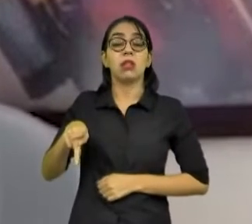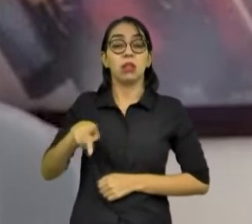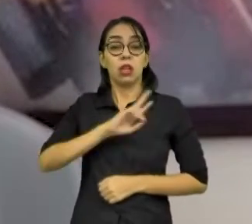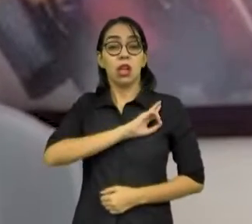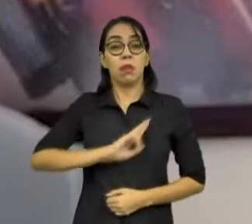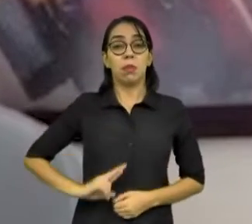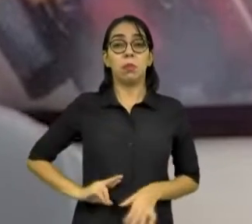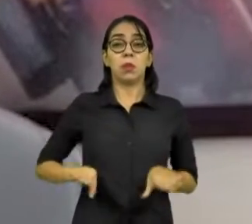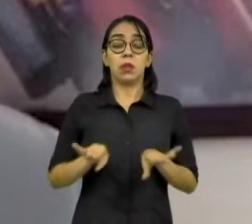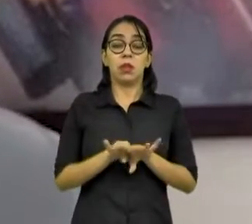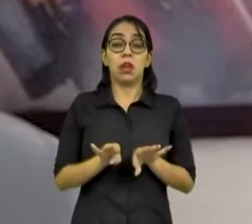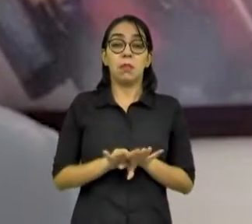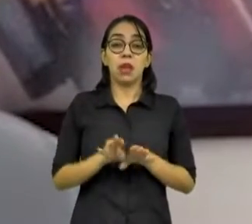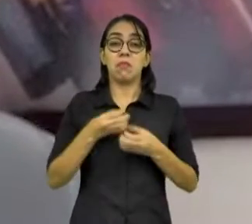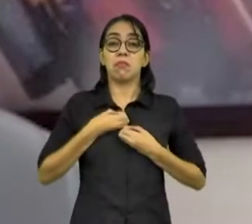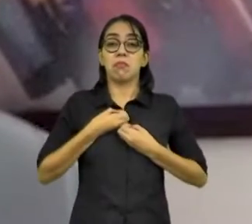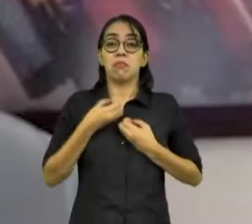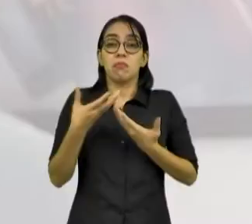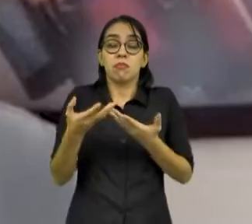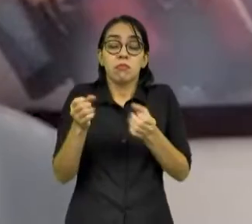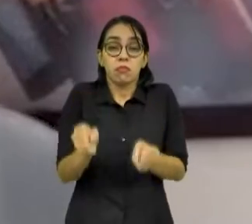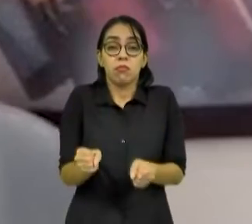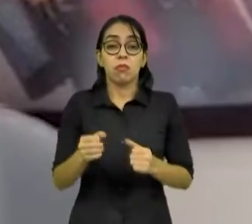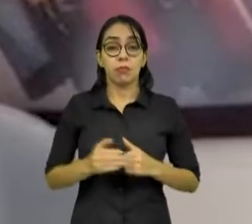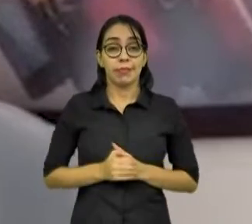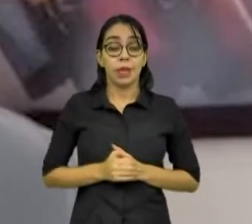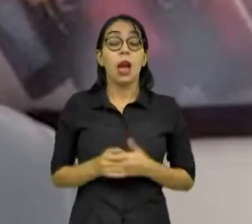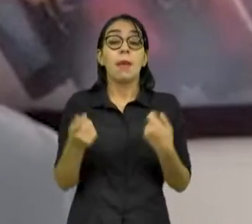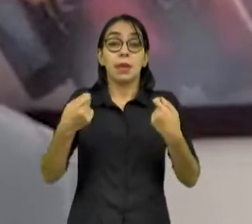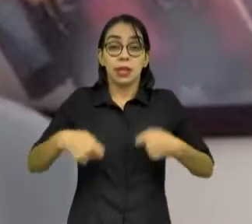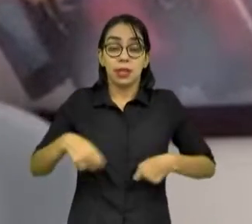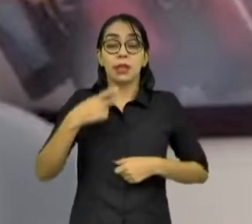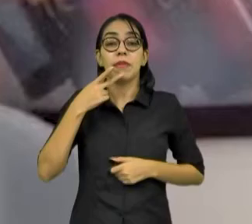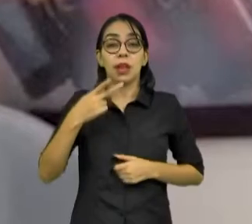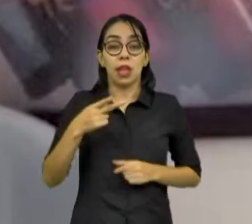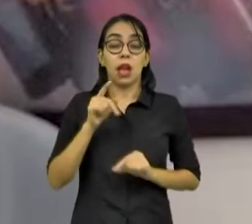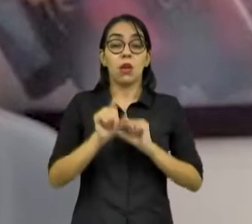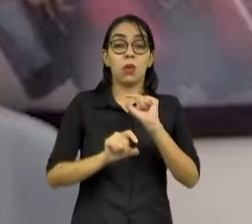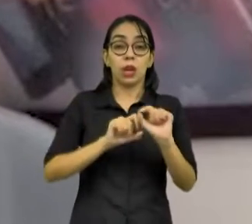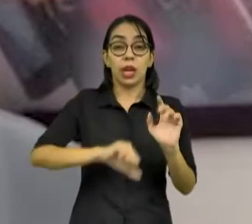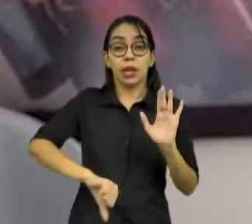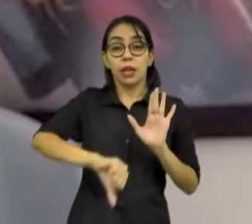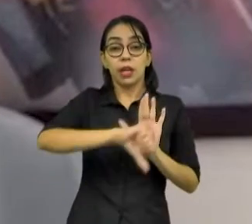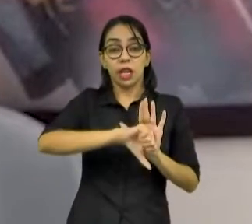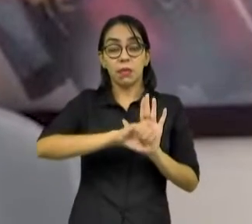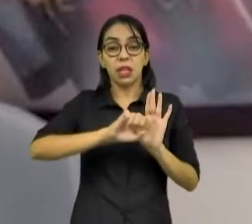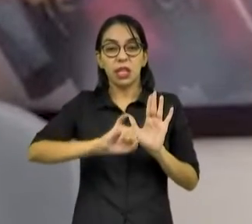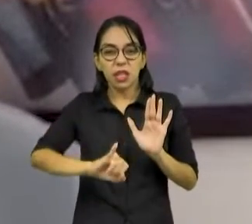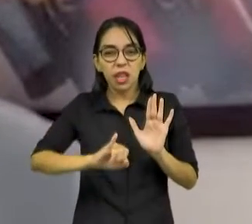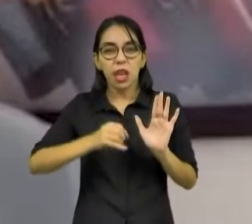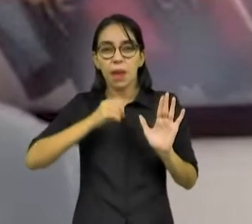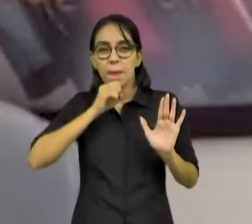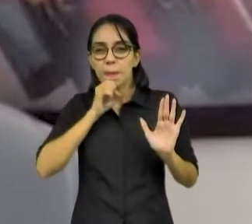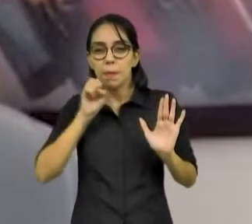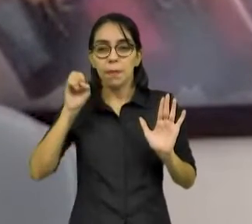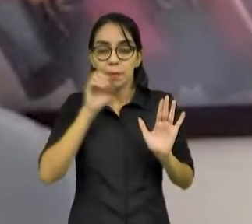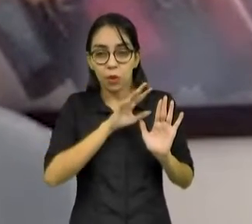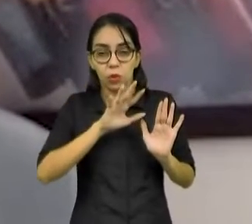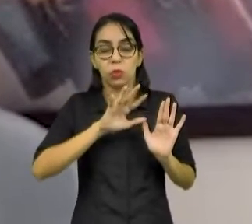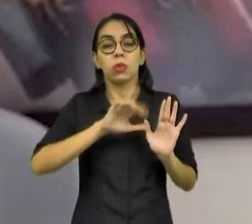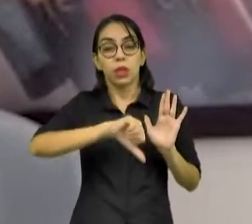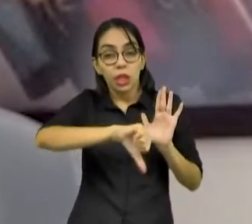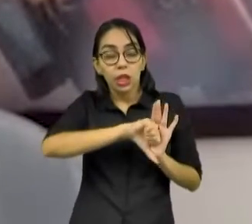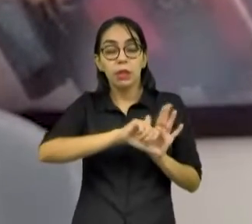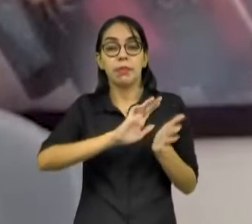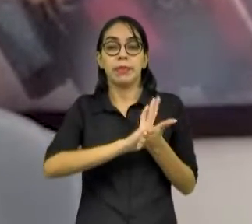precisamos criminalizar esses crimes de ódio. Terceiro, nós temos que tirar do papel também as políticas proativas de